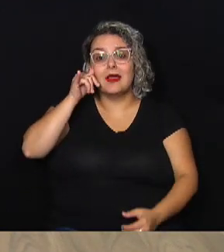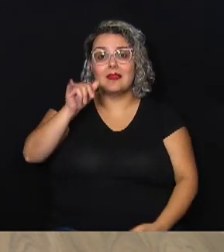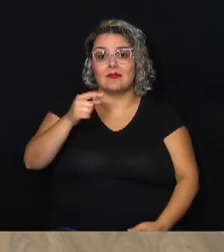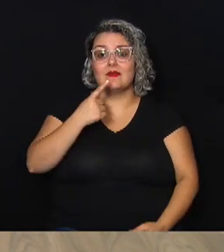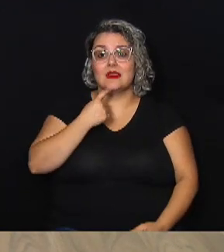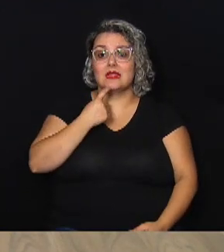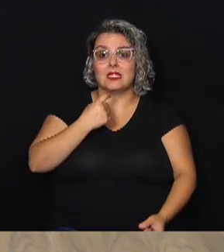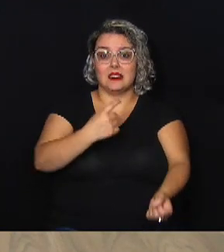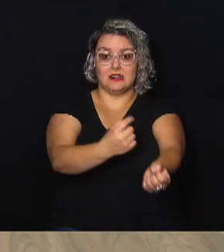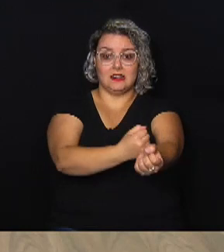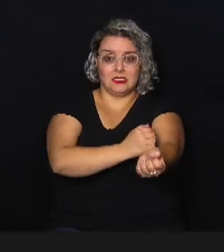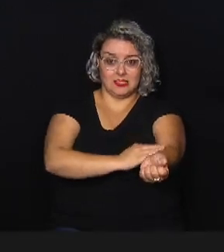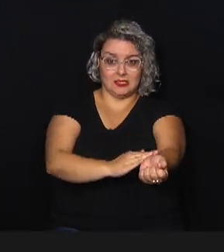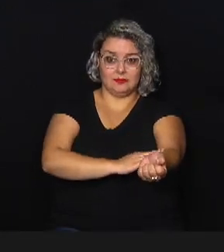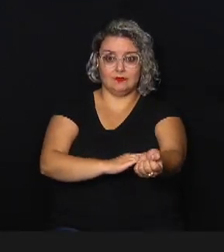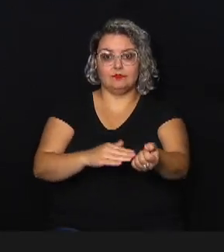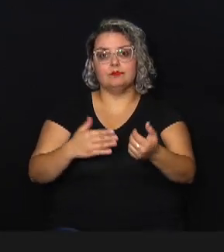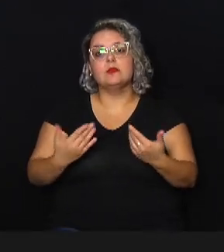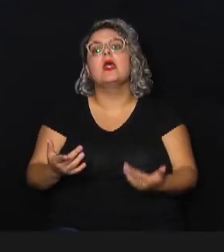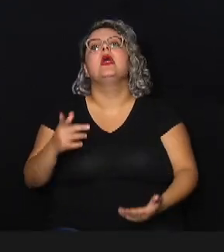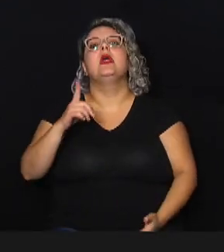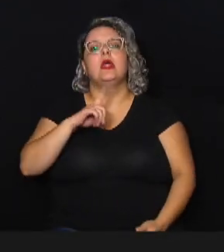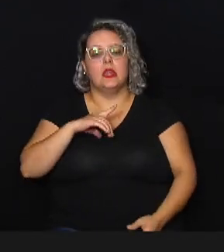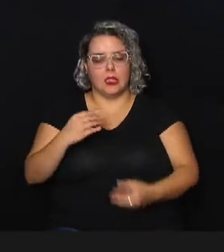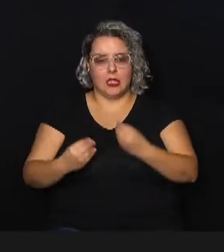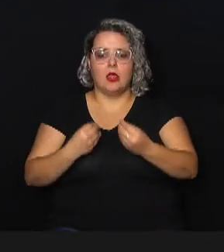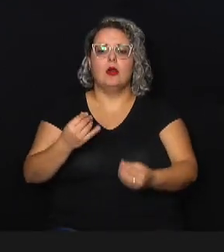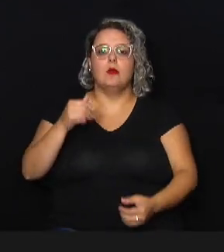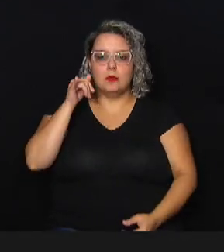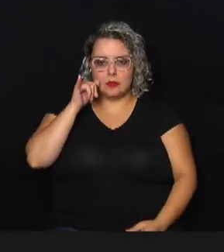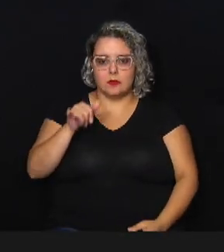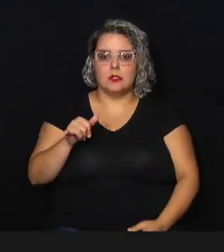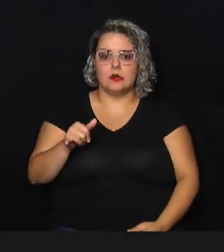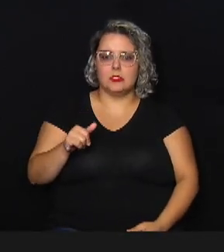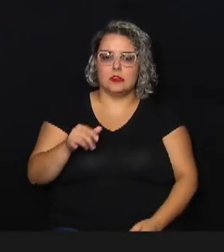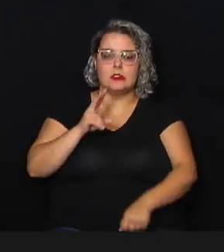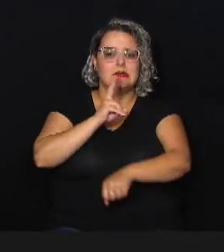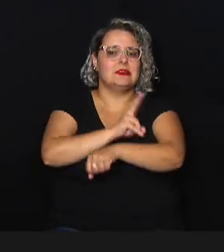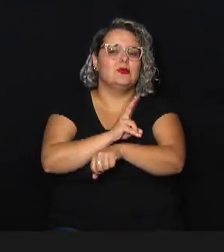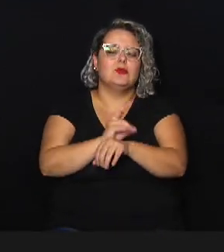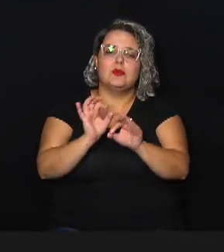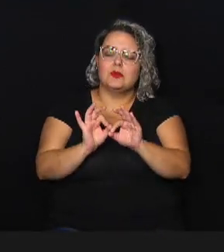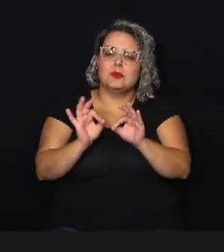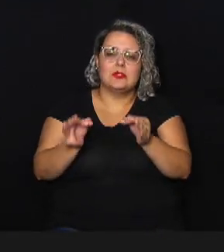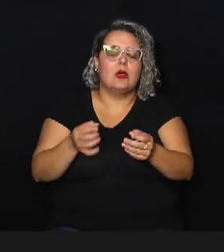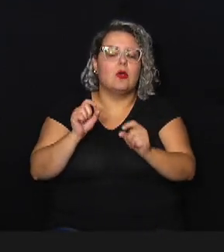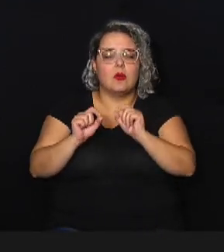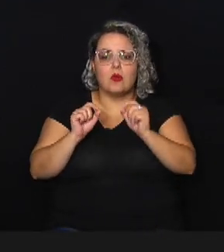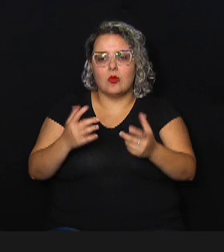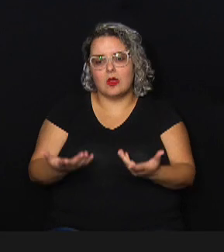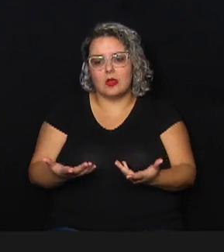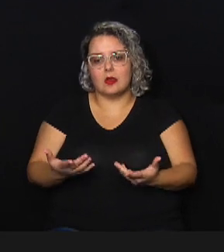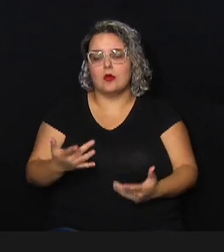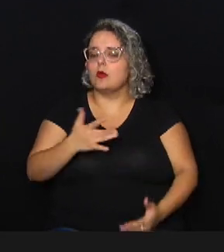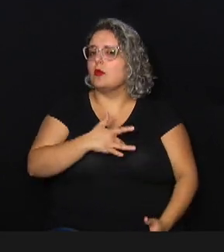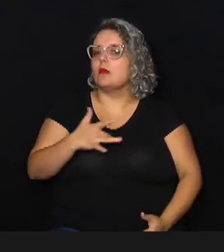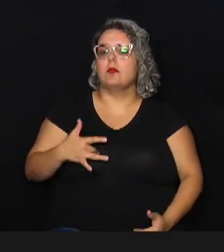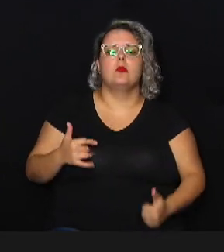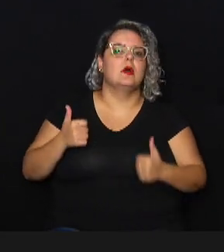leucemia? Tem como prevenir. São cuidados simples, tá? Então, o que é isso? Manter uma vida